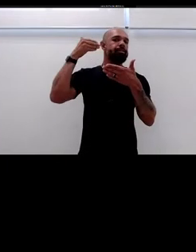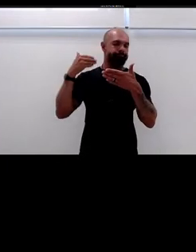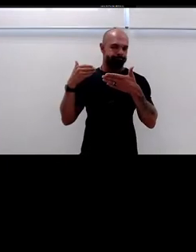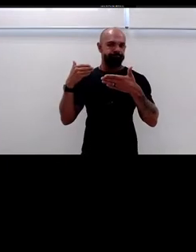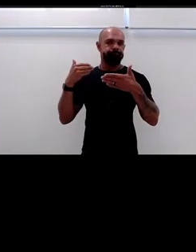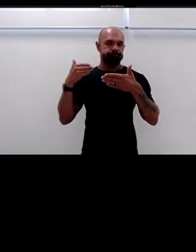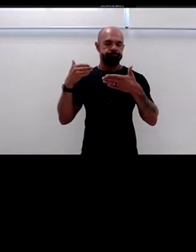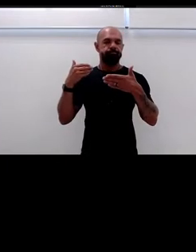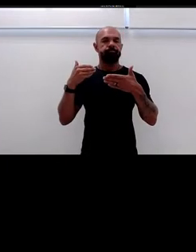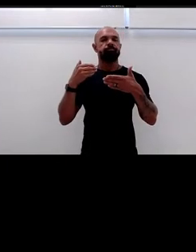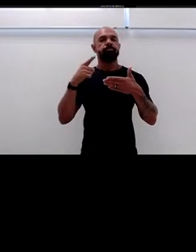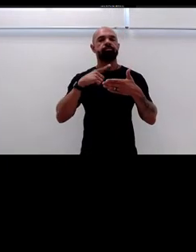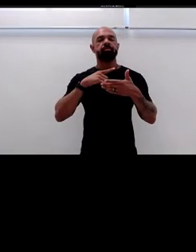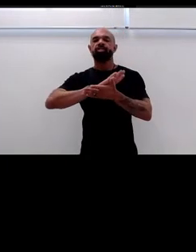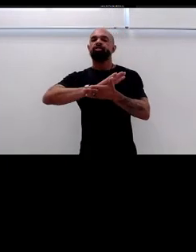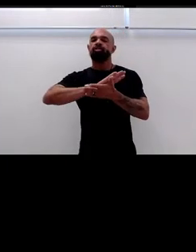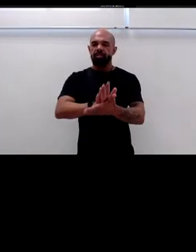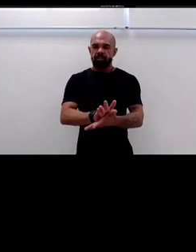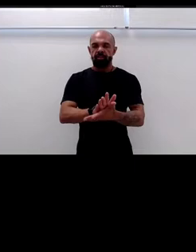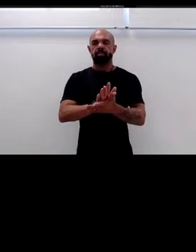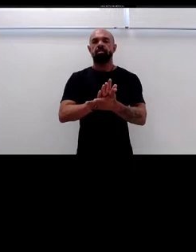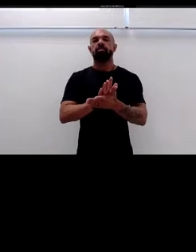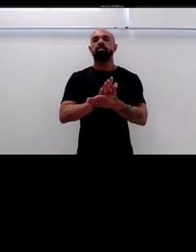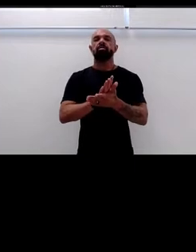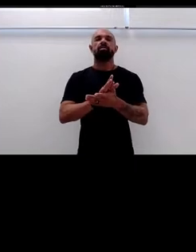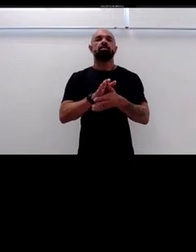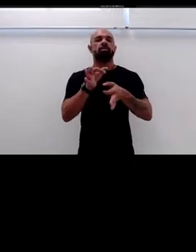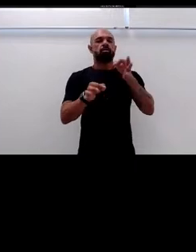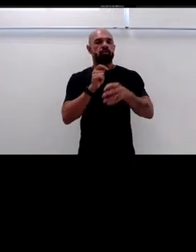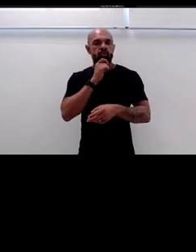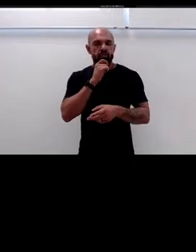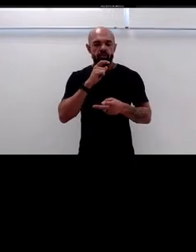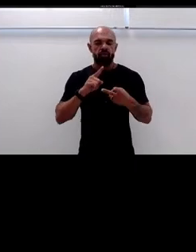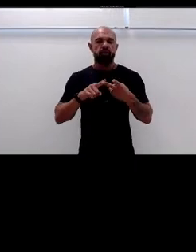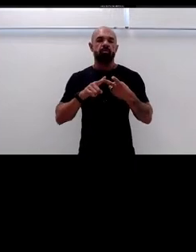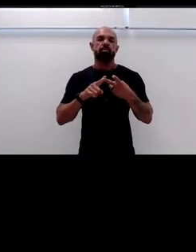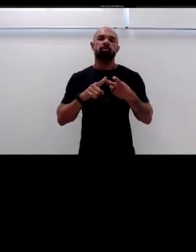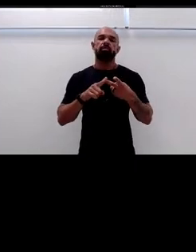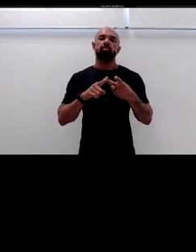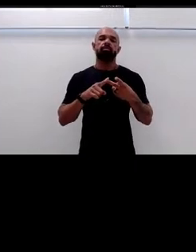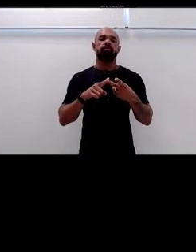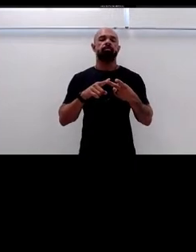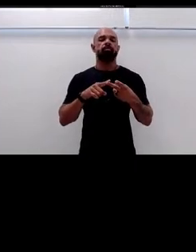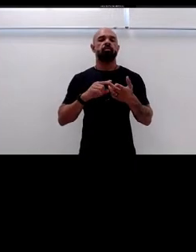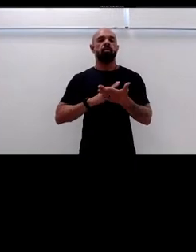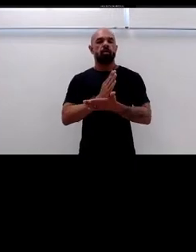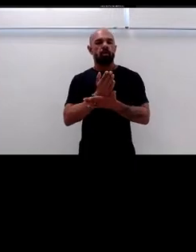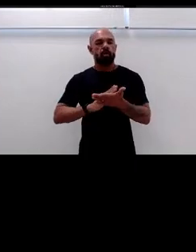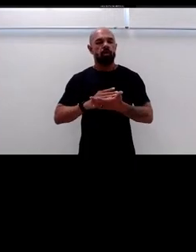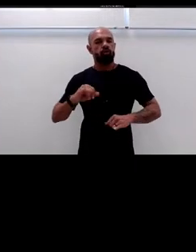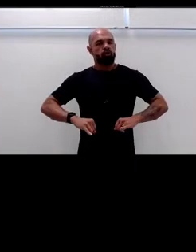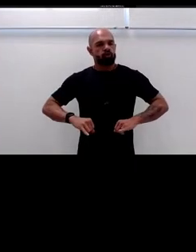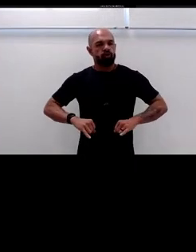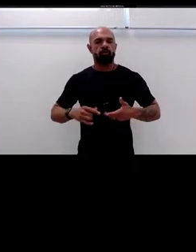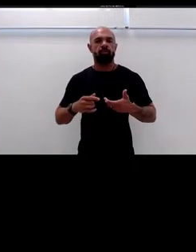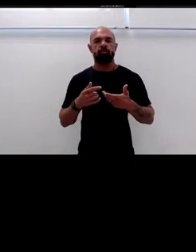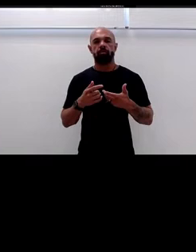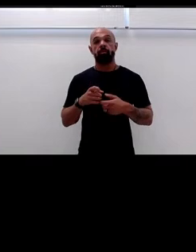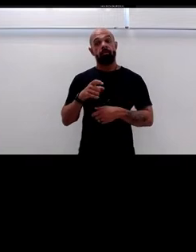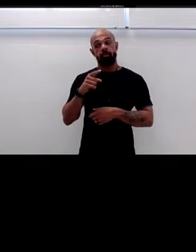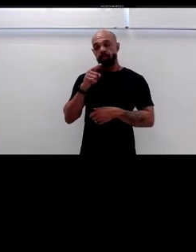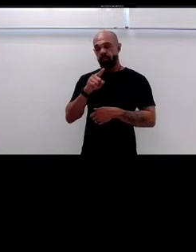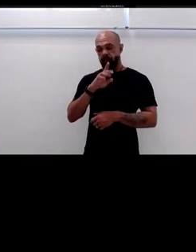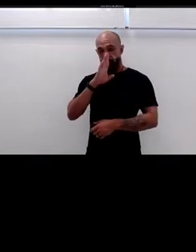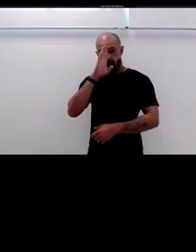toda a discriminação, injustiças, as torturas. Esses no centro